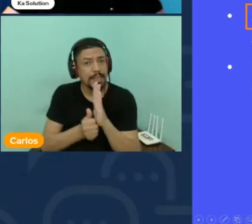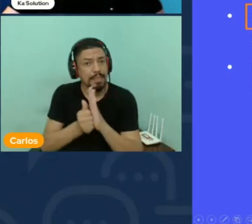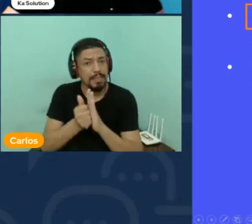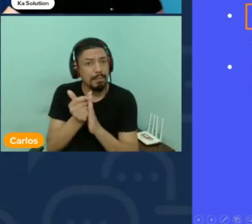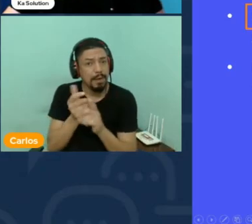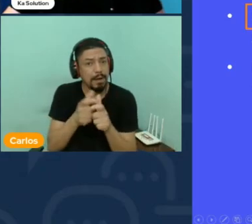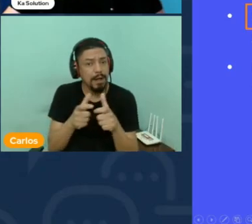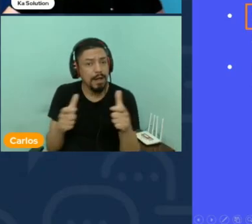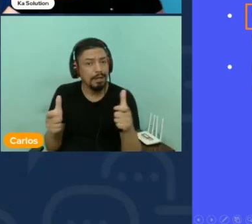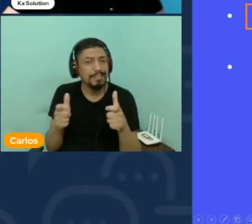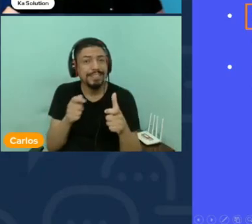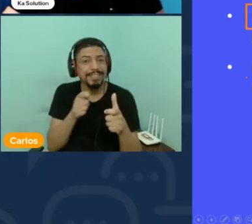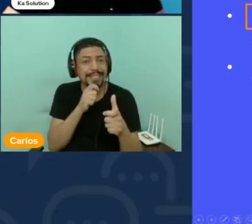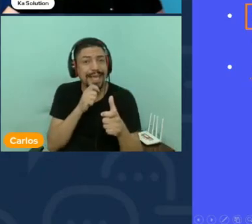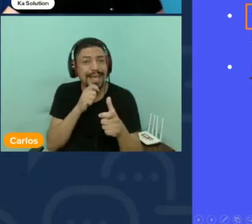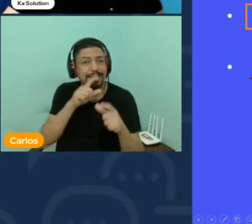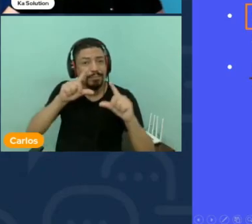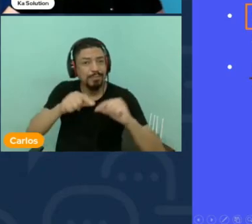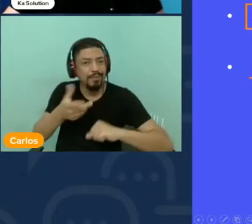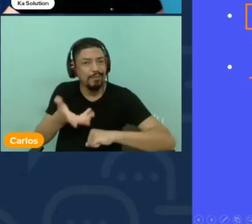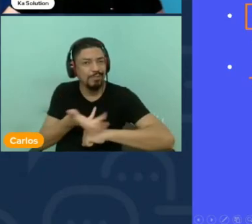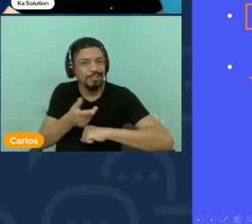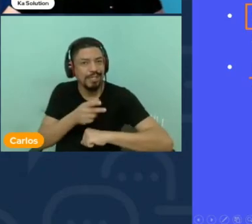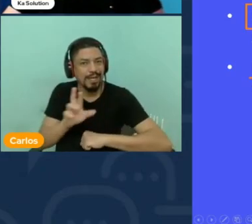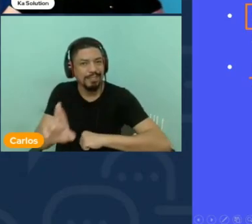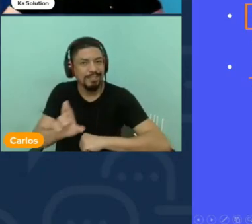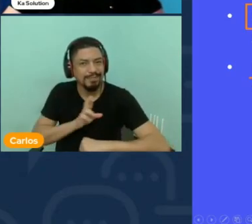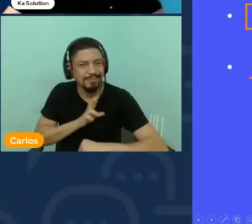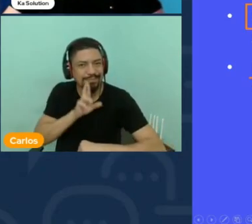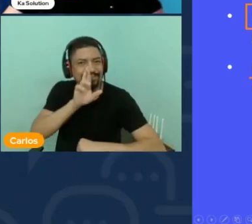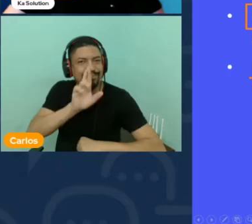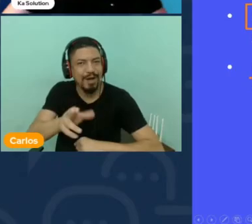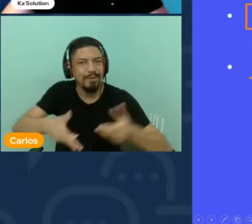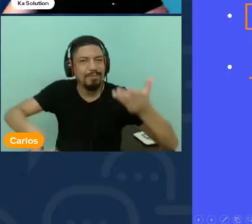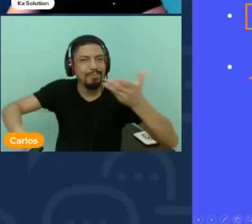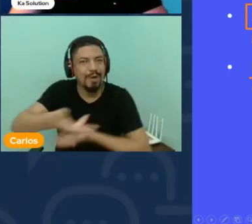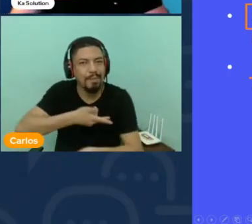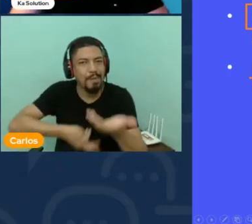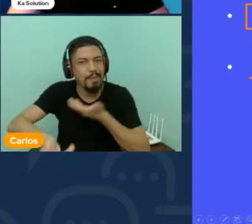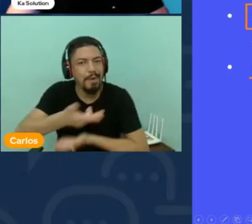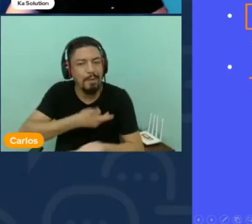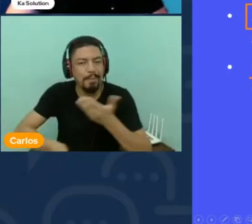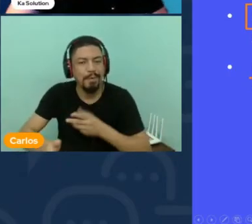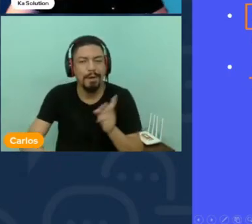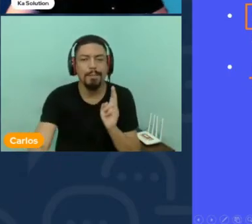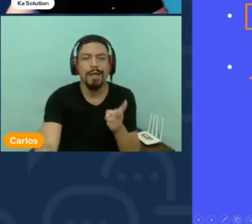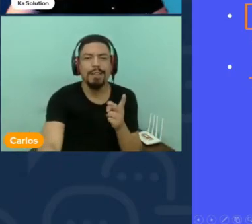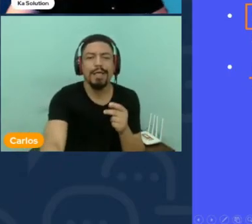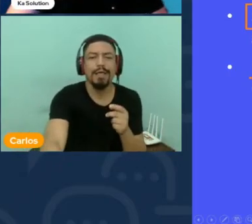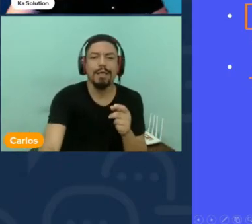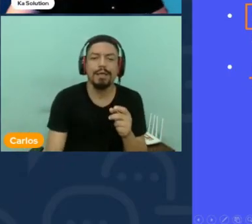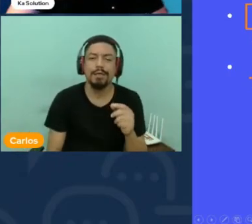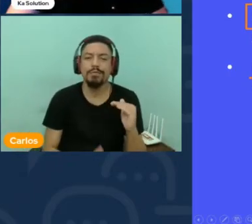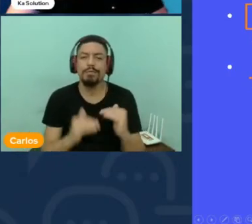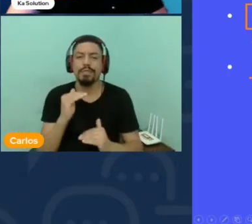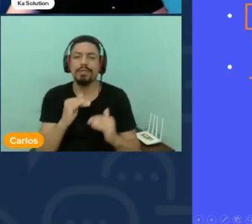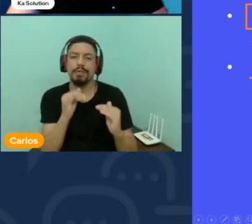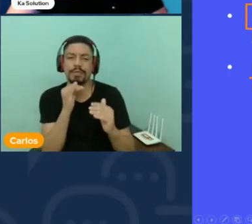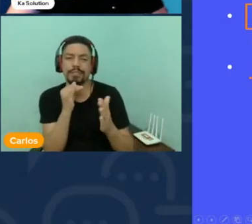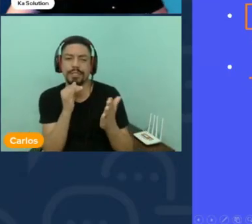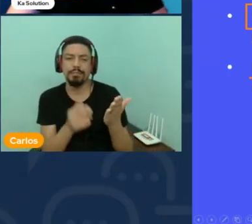sem que eu perca o desempenho. O desempenho permanece aqui a nível, por exemplo,